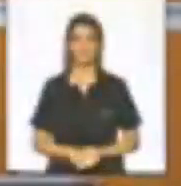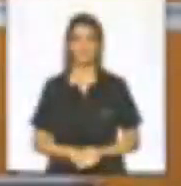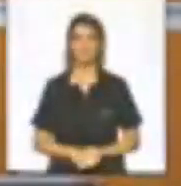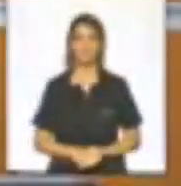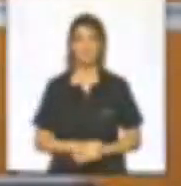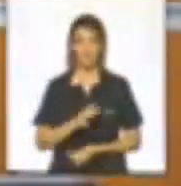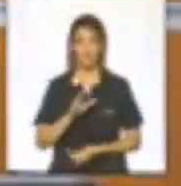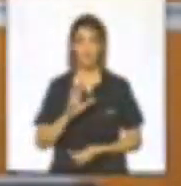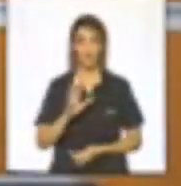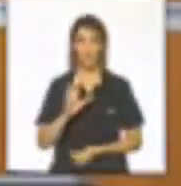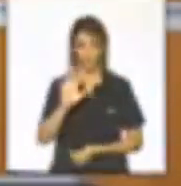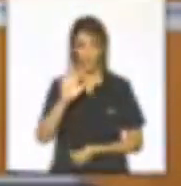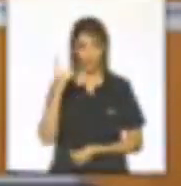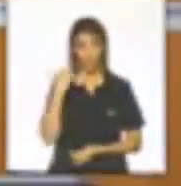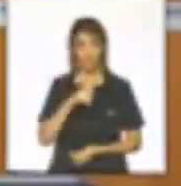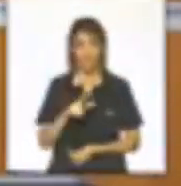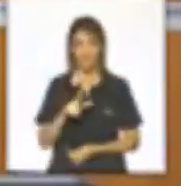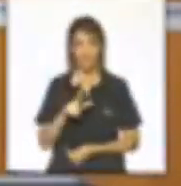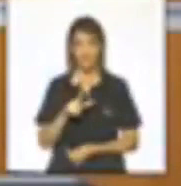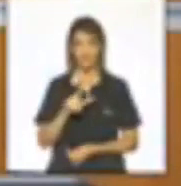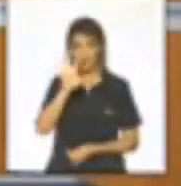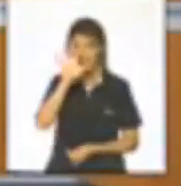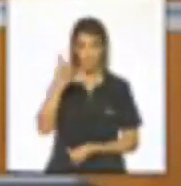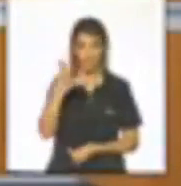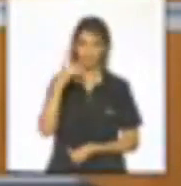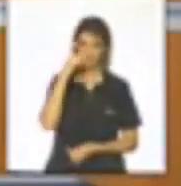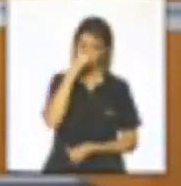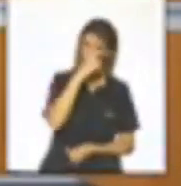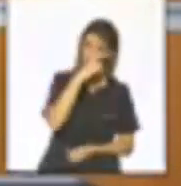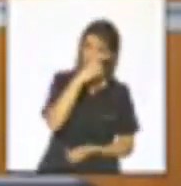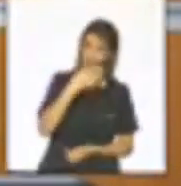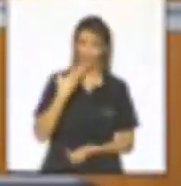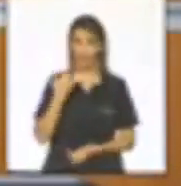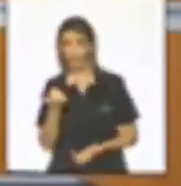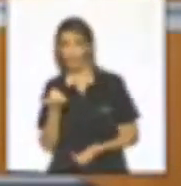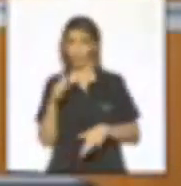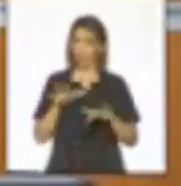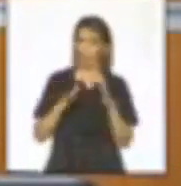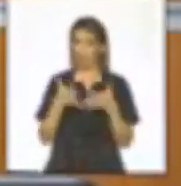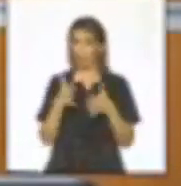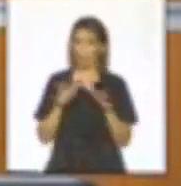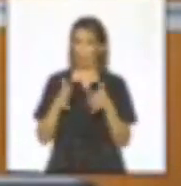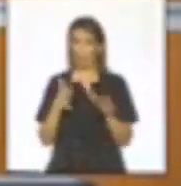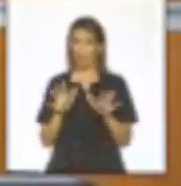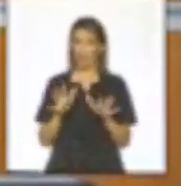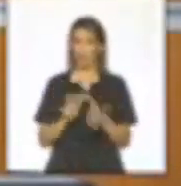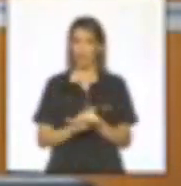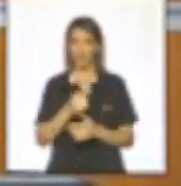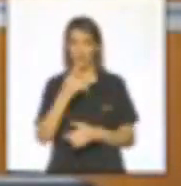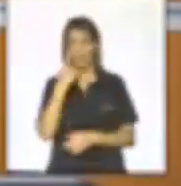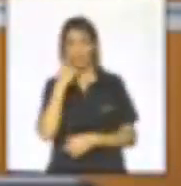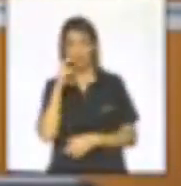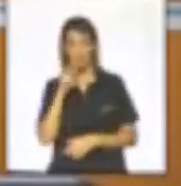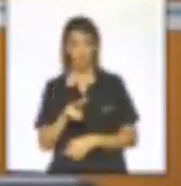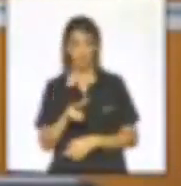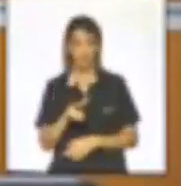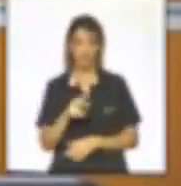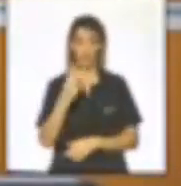E aí, conseguiu resolver? Difícil? Fácil, mais ou menos? Deixa eu dar uma olhada aqui,